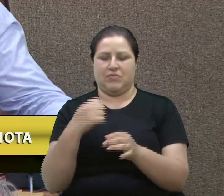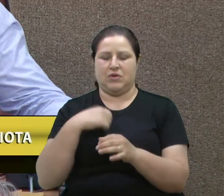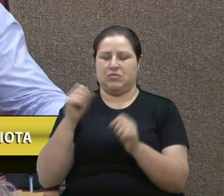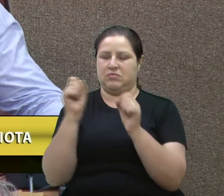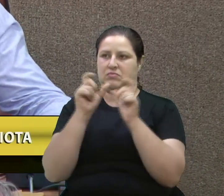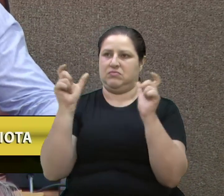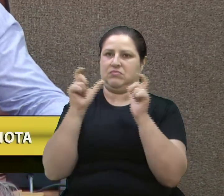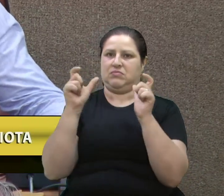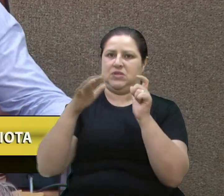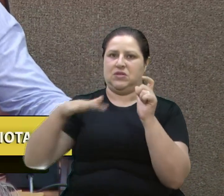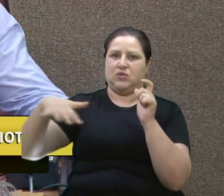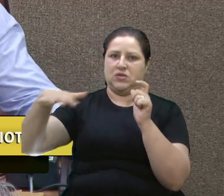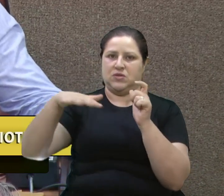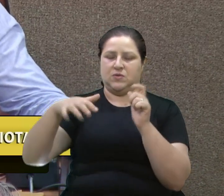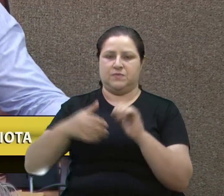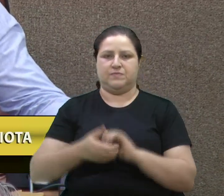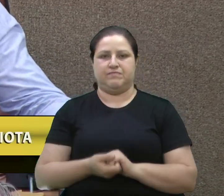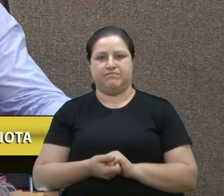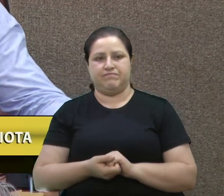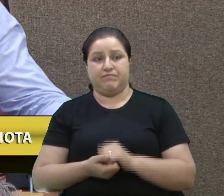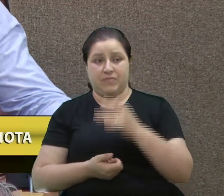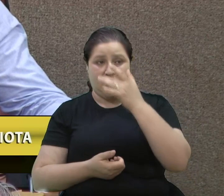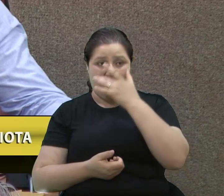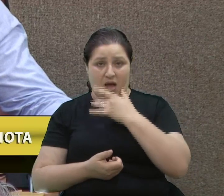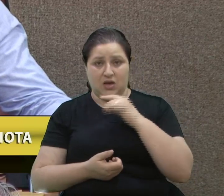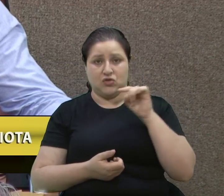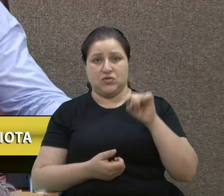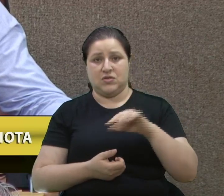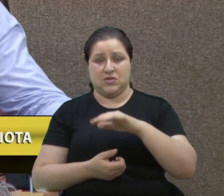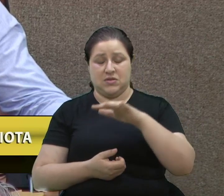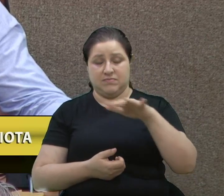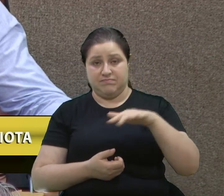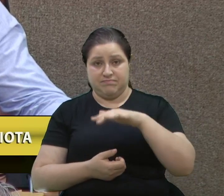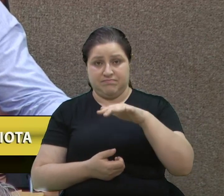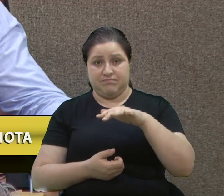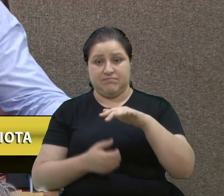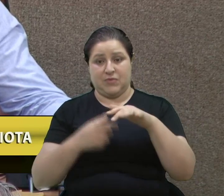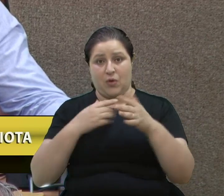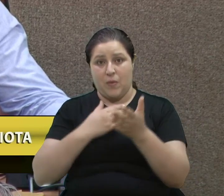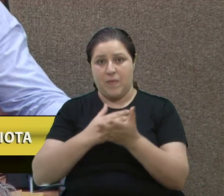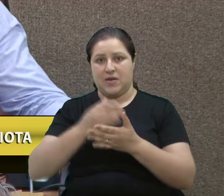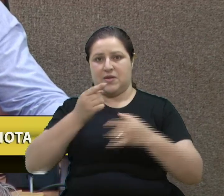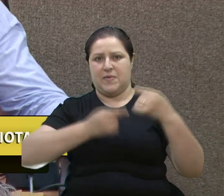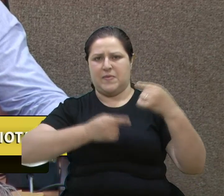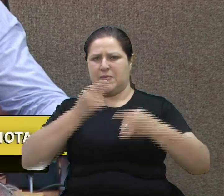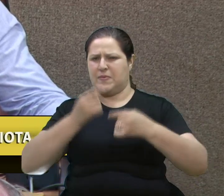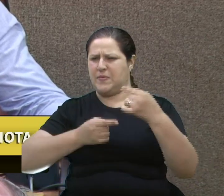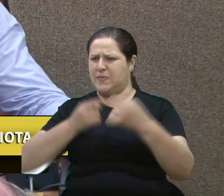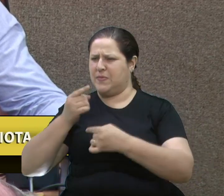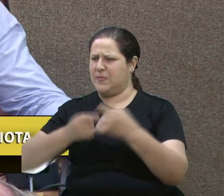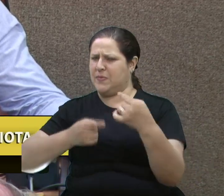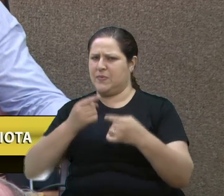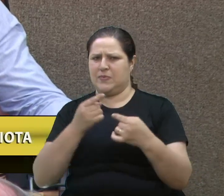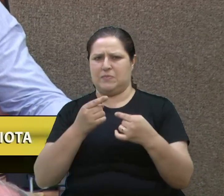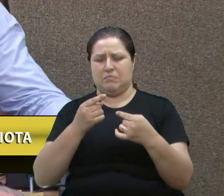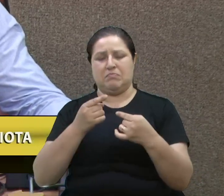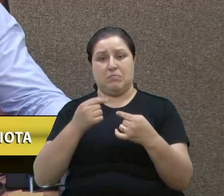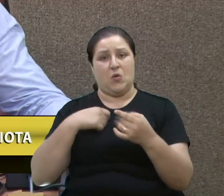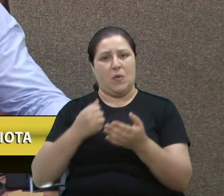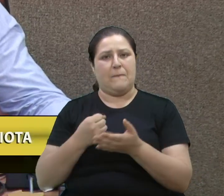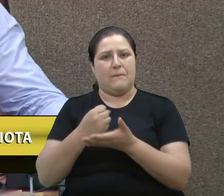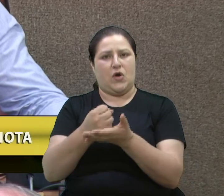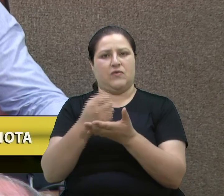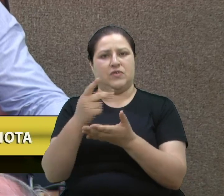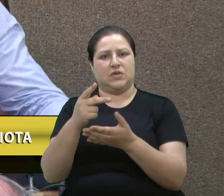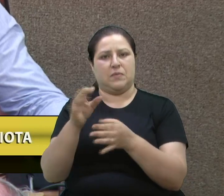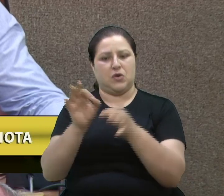com essa situação. Eu acho que é uma questão que vai levantar um debate aqui bastante acalorado. E eu estou com o senhor e apoio o senhor nesse